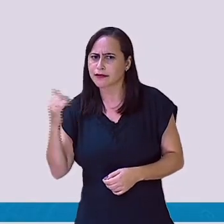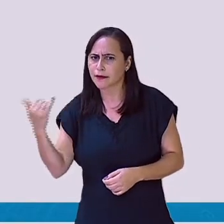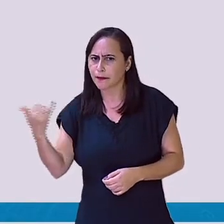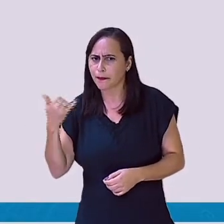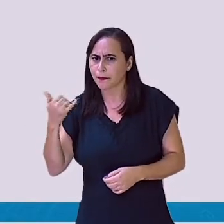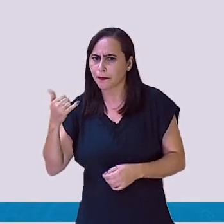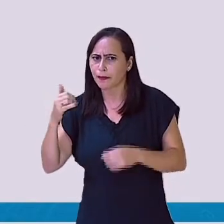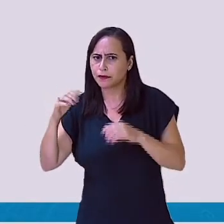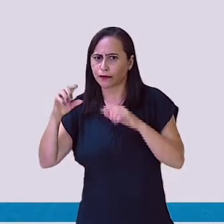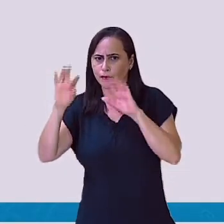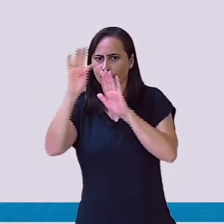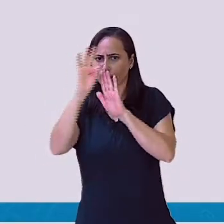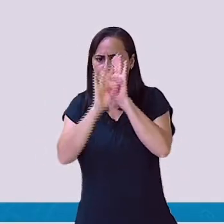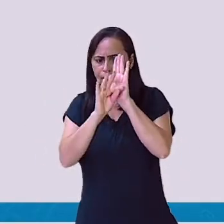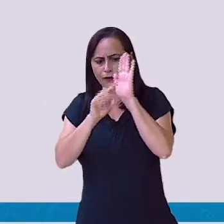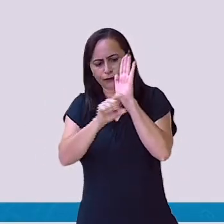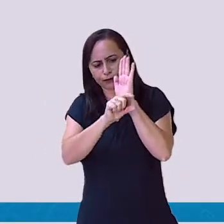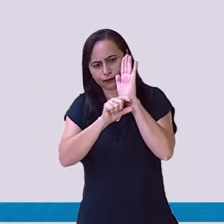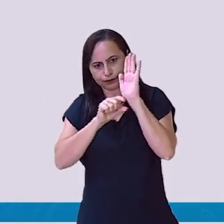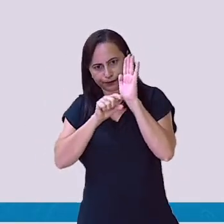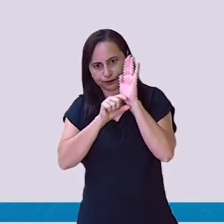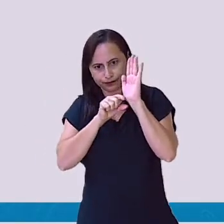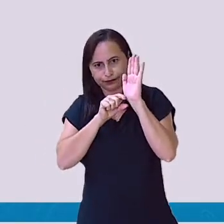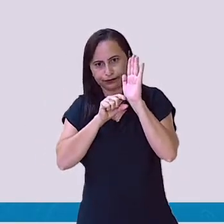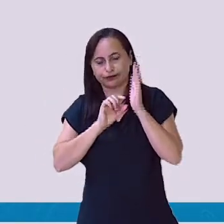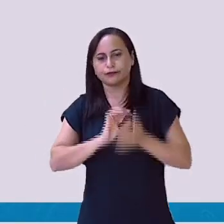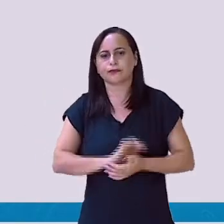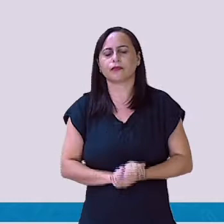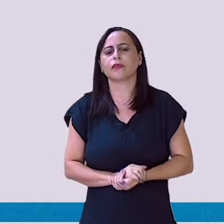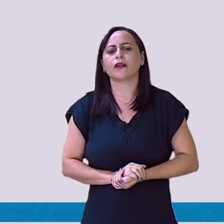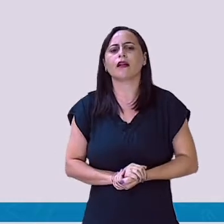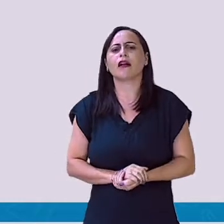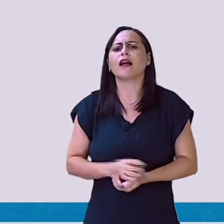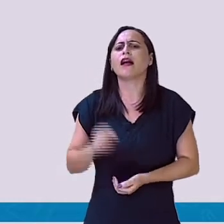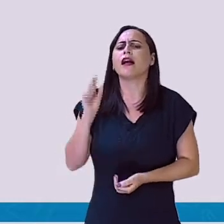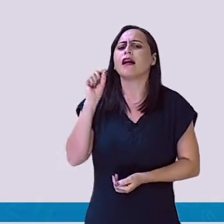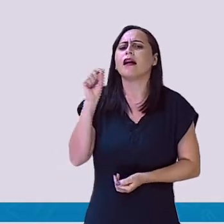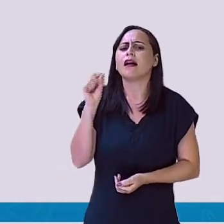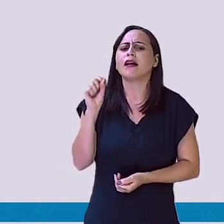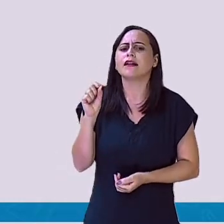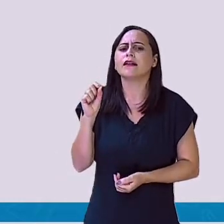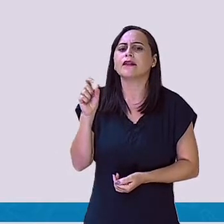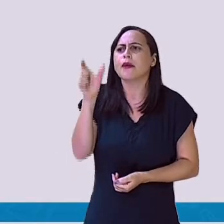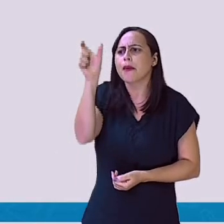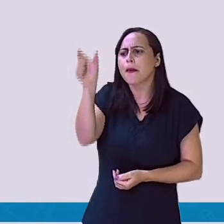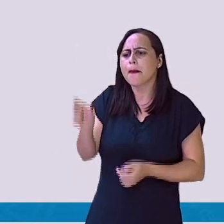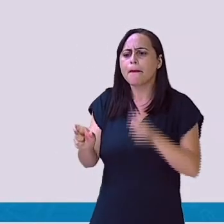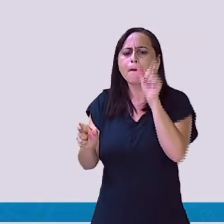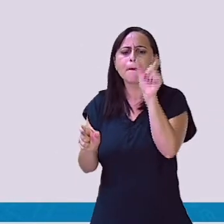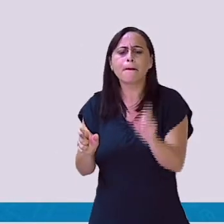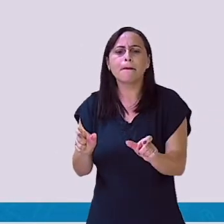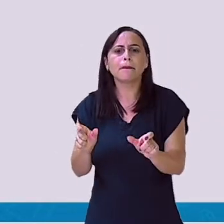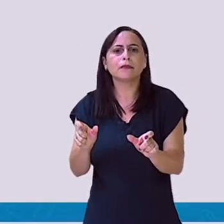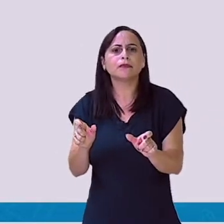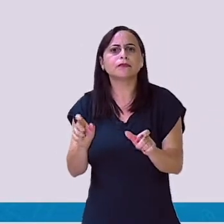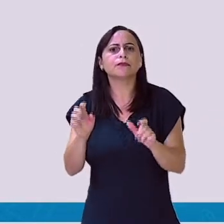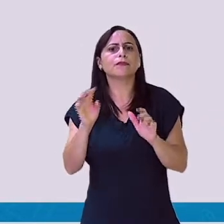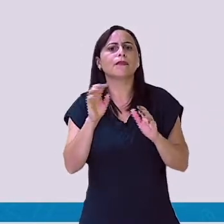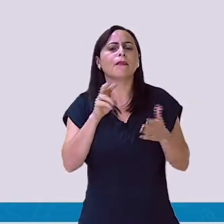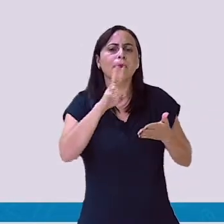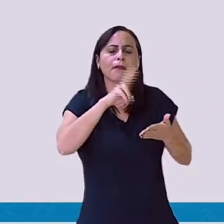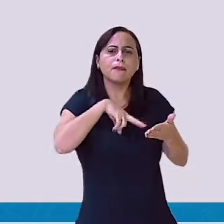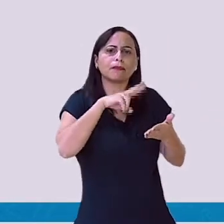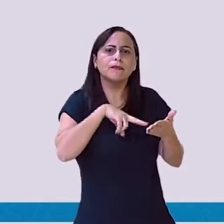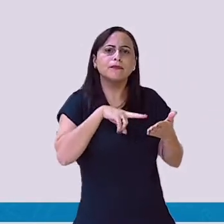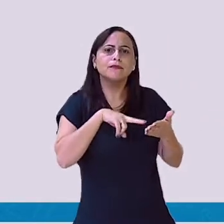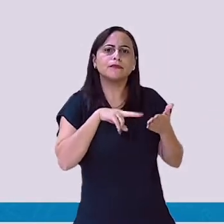lá. Quem são os personagens da história? Enquanto nós lemos o texto, quem que nós vimos que está